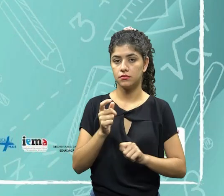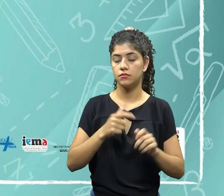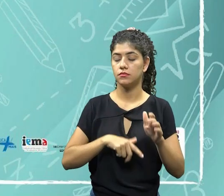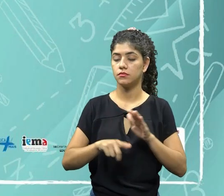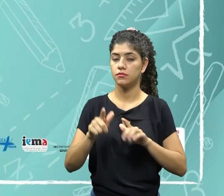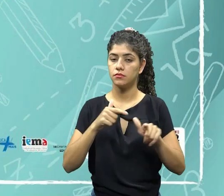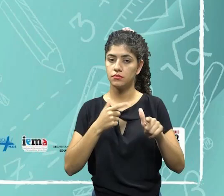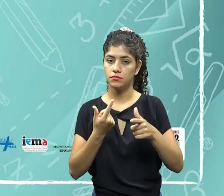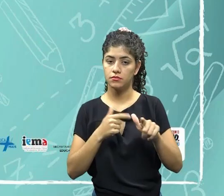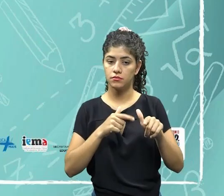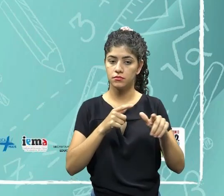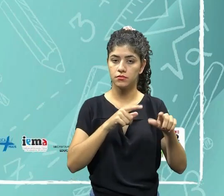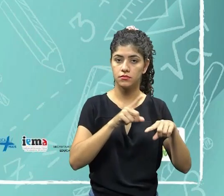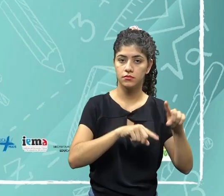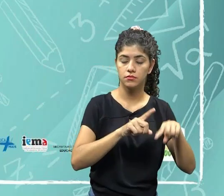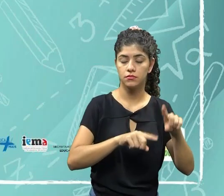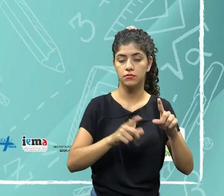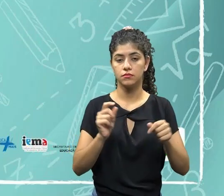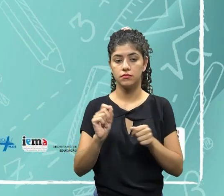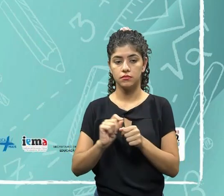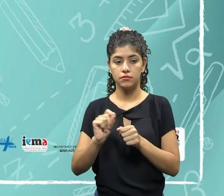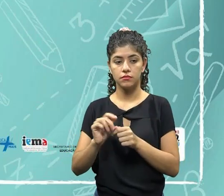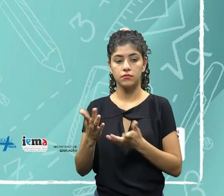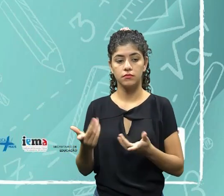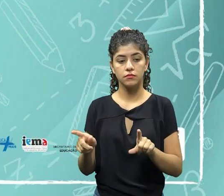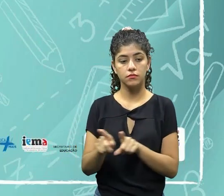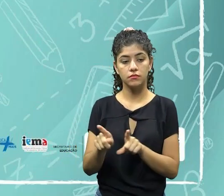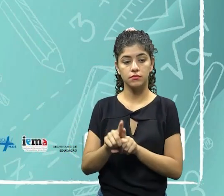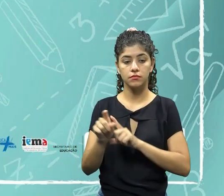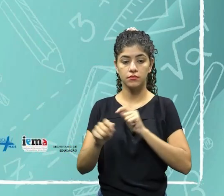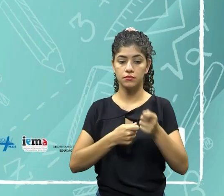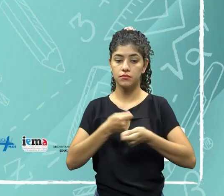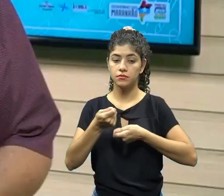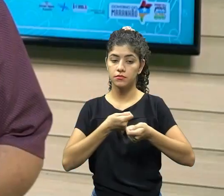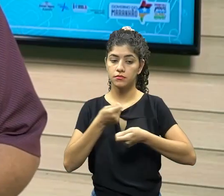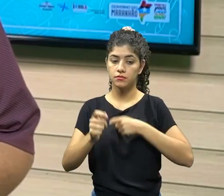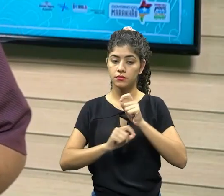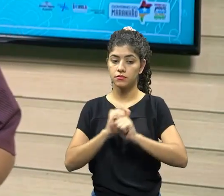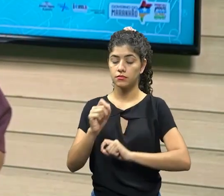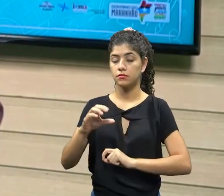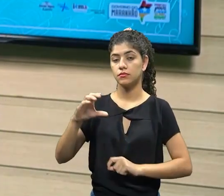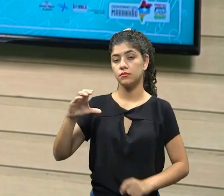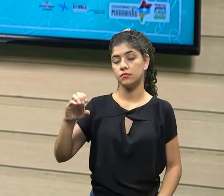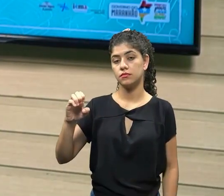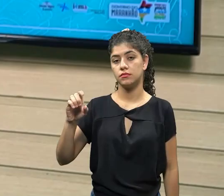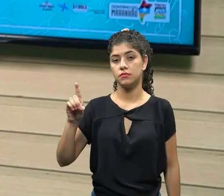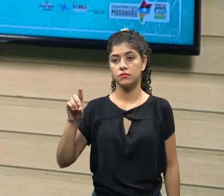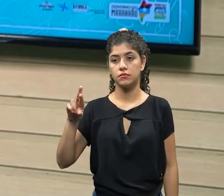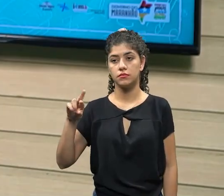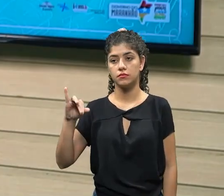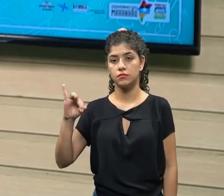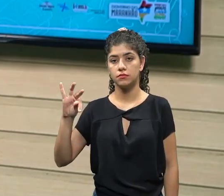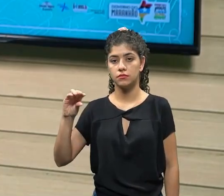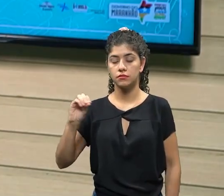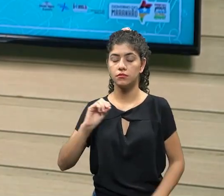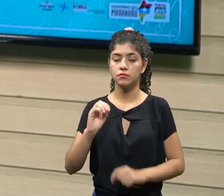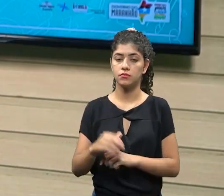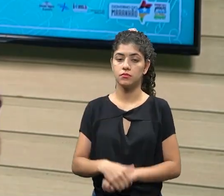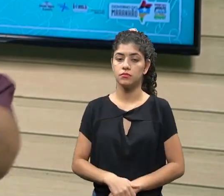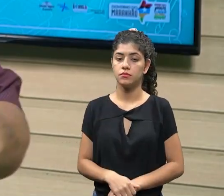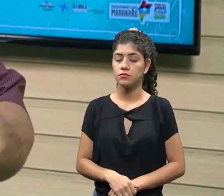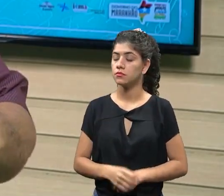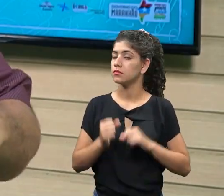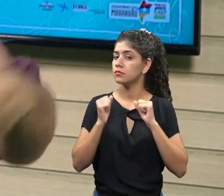outra é a administração de créditos, que nós já falamos um pouquinho anteriormente, ou seja, será que eu vou poder dar crédito para essa